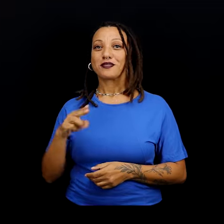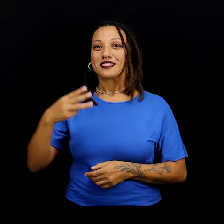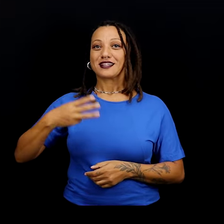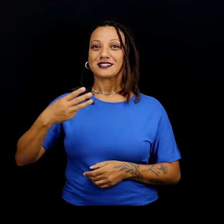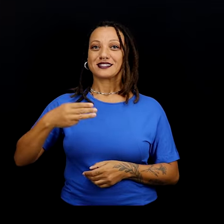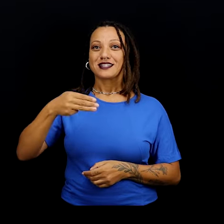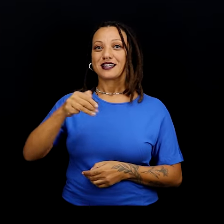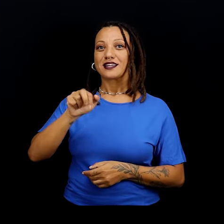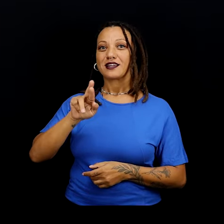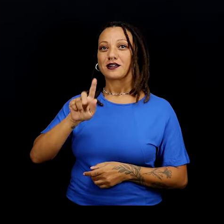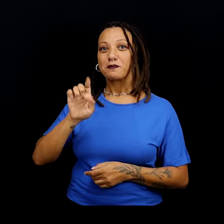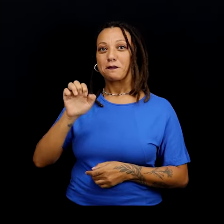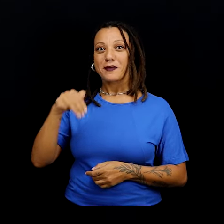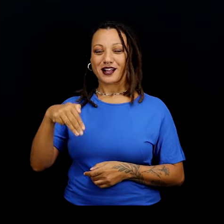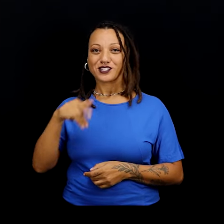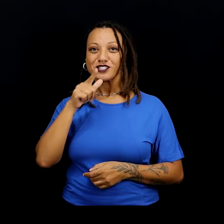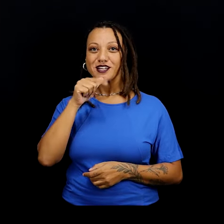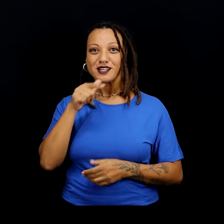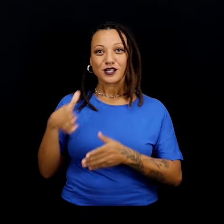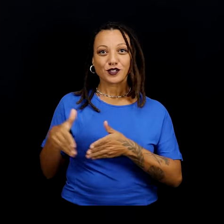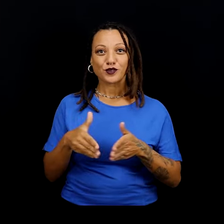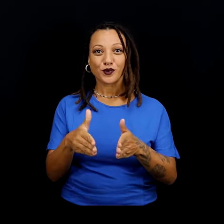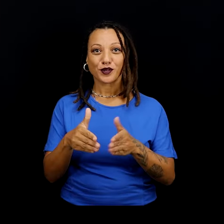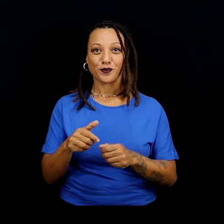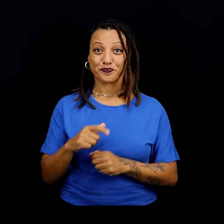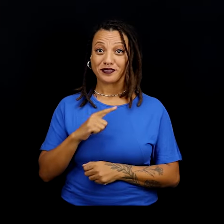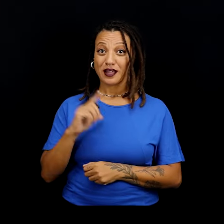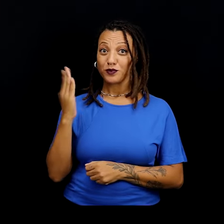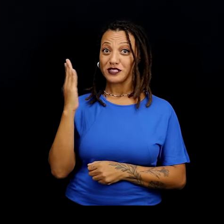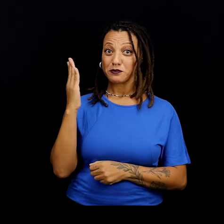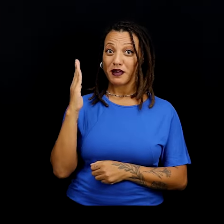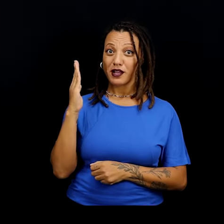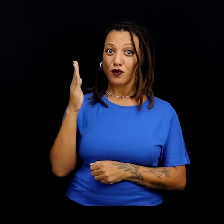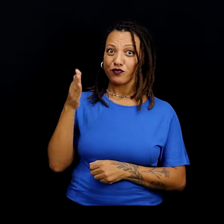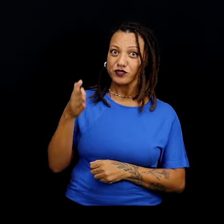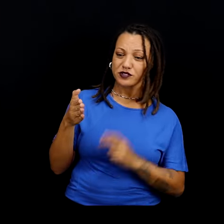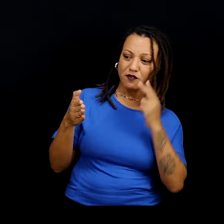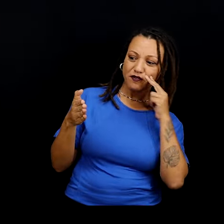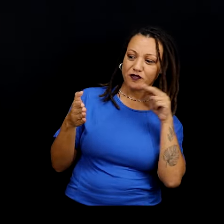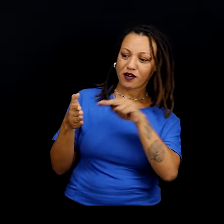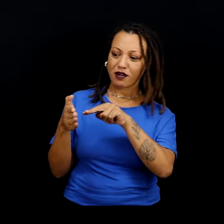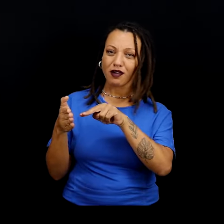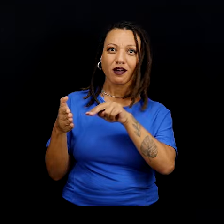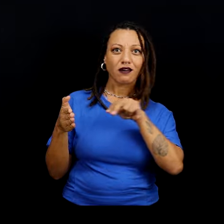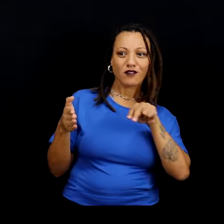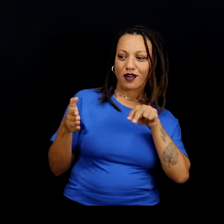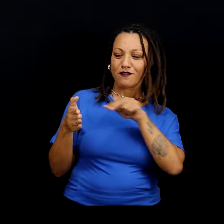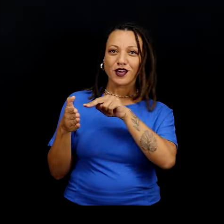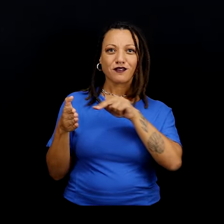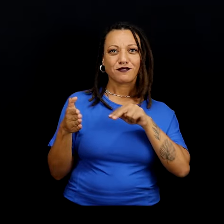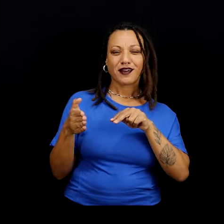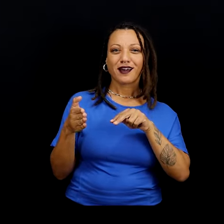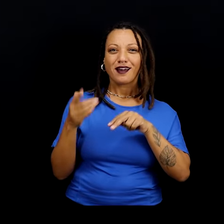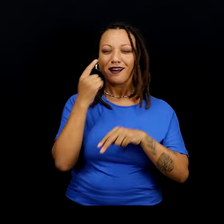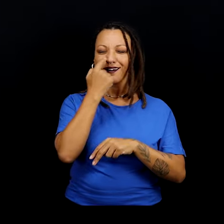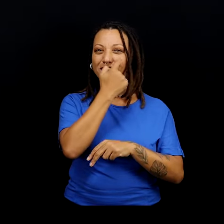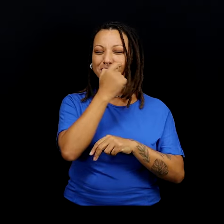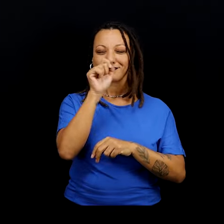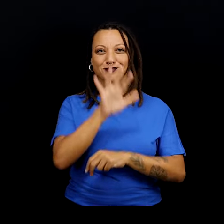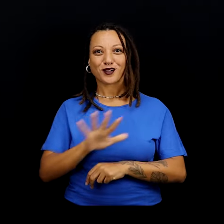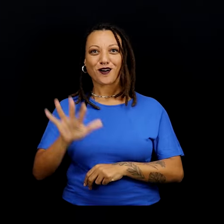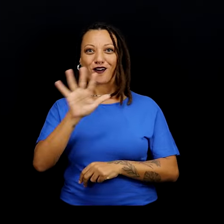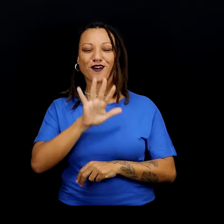Rio, onde a gente tem uma ilusão de ótica conseguida através de um espelho. Então é como se o Guto abrisse uma porta para que a